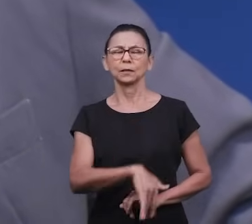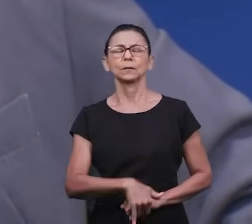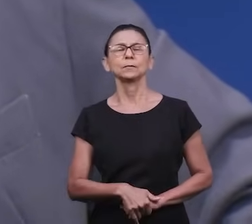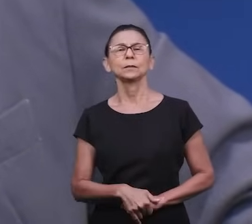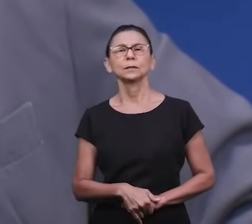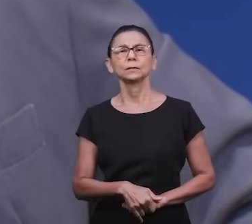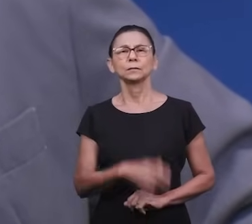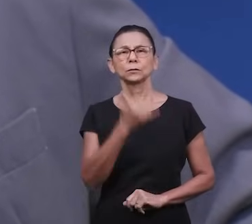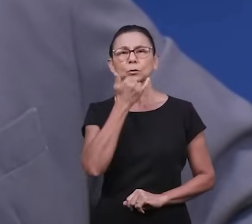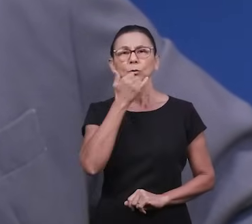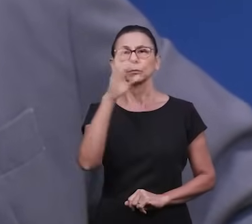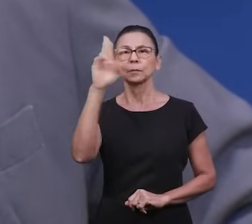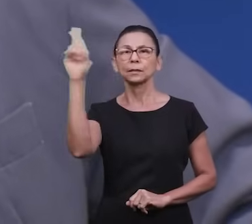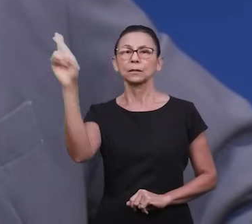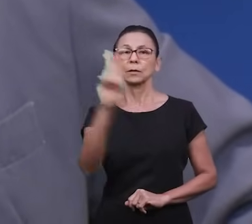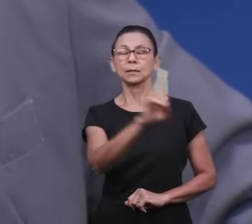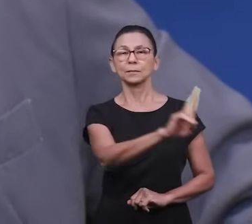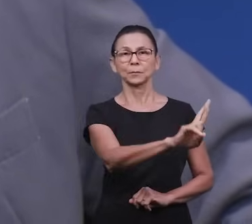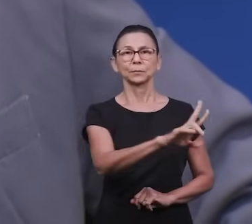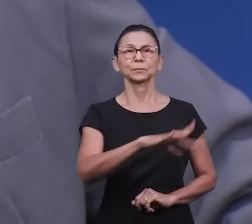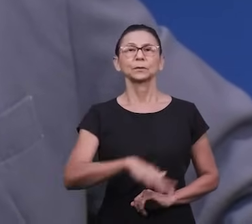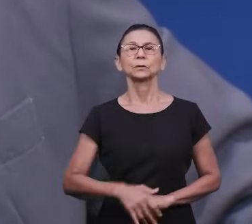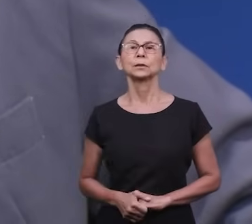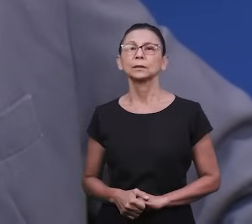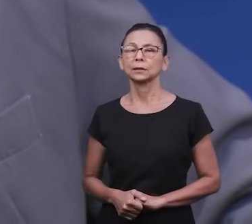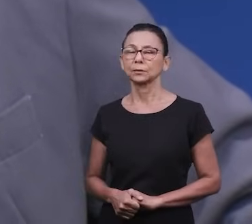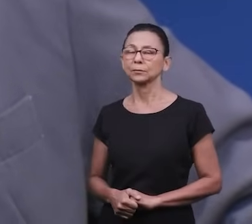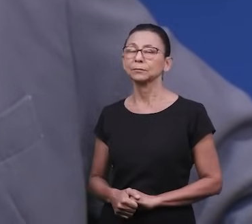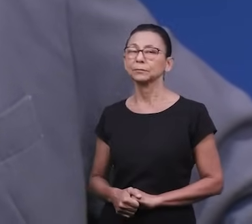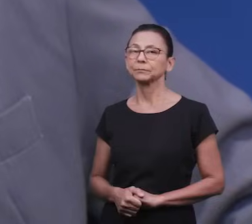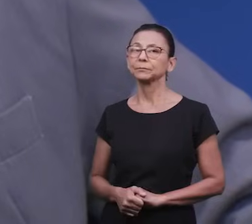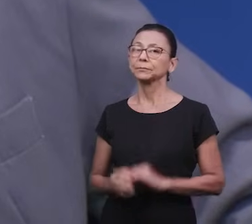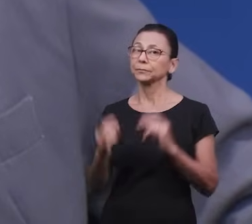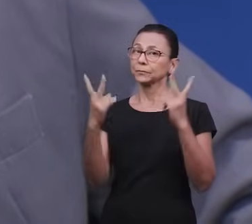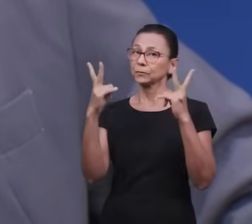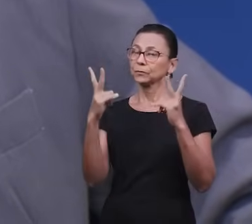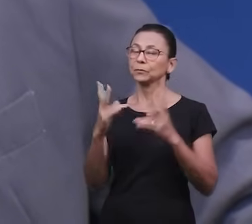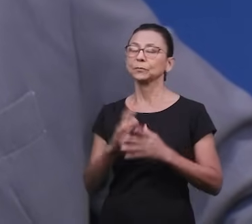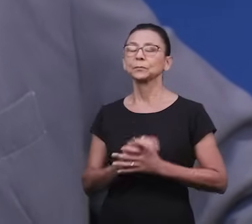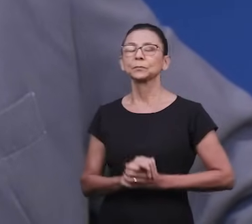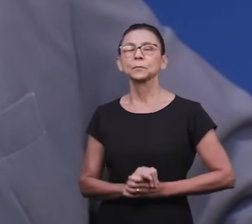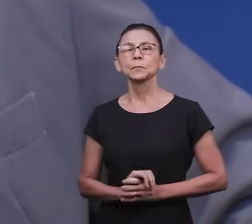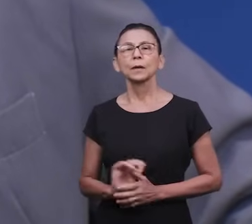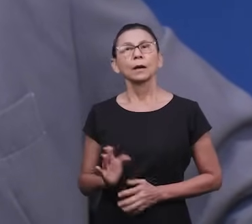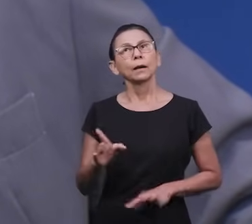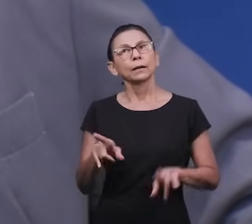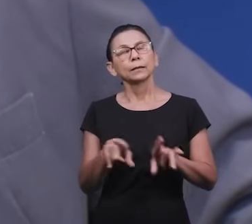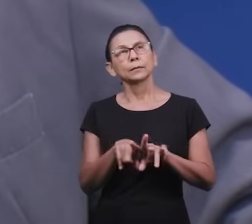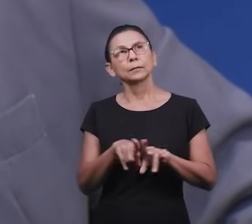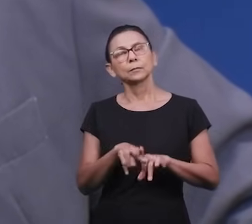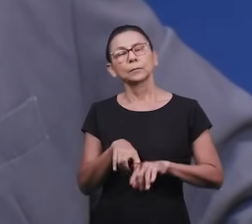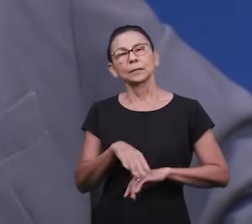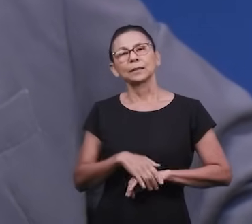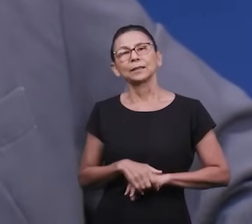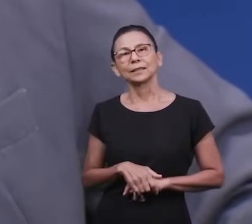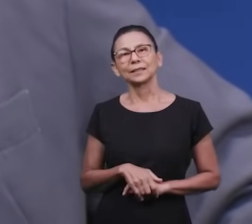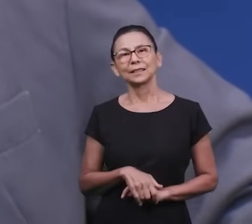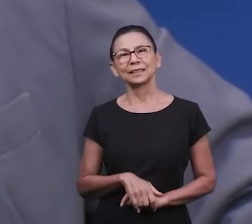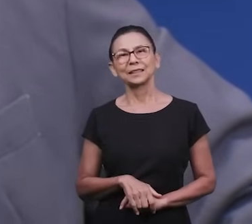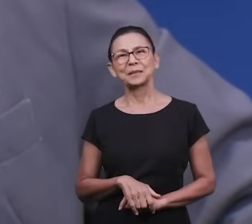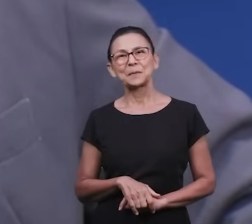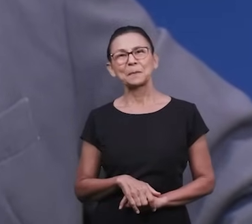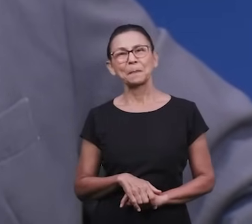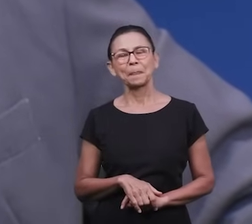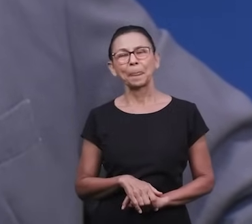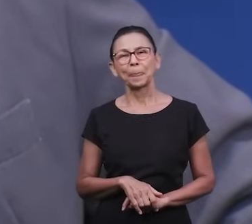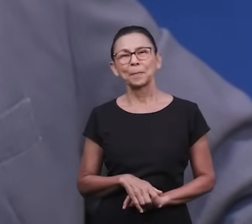resposta, veio ali a vitória, né? Então, outra coisa, nós podemos pensar assim